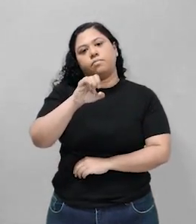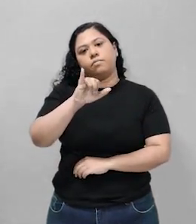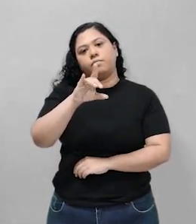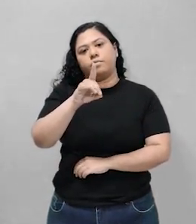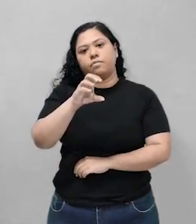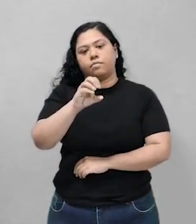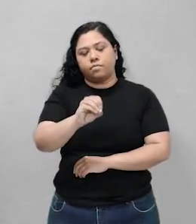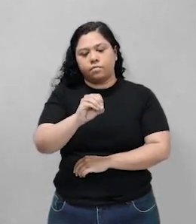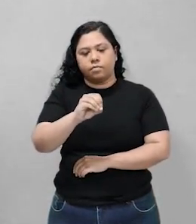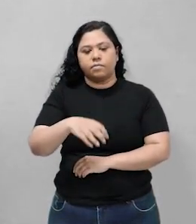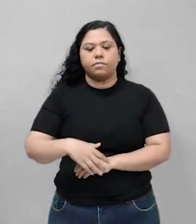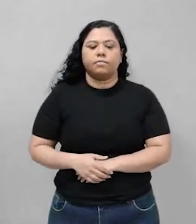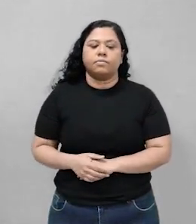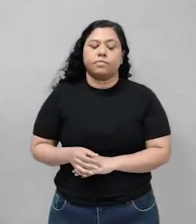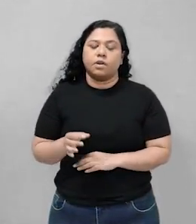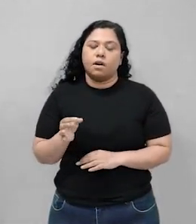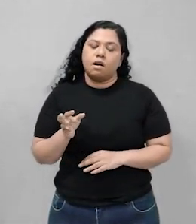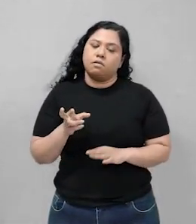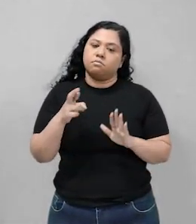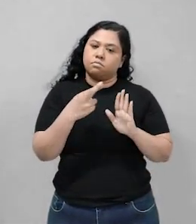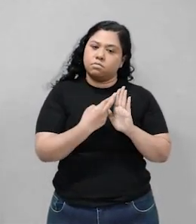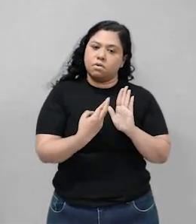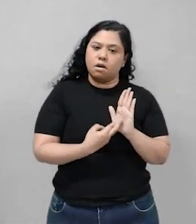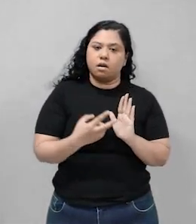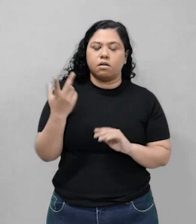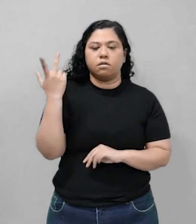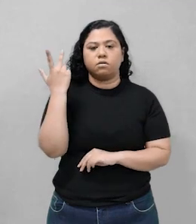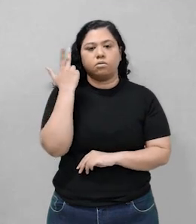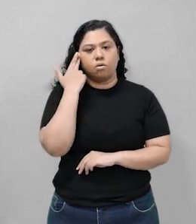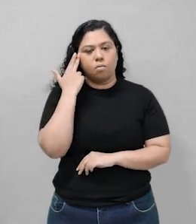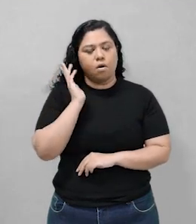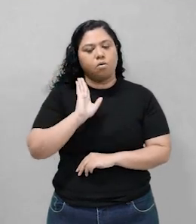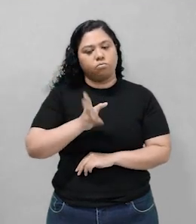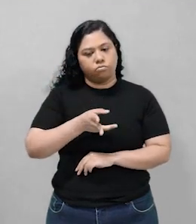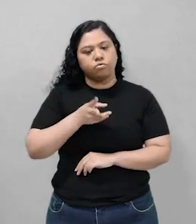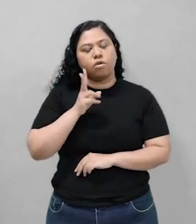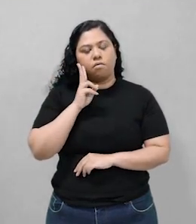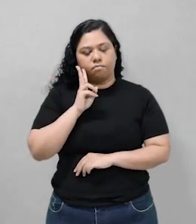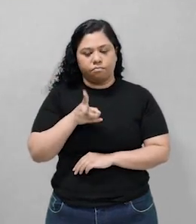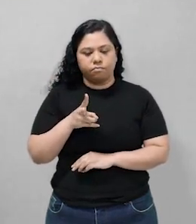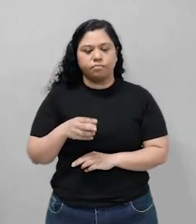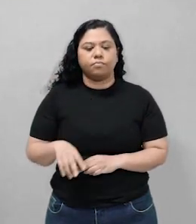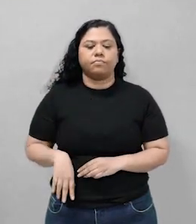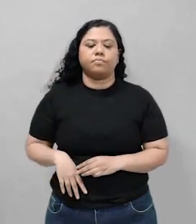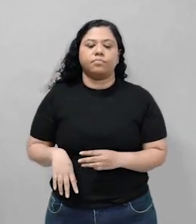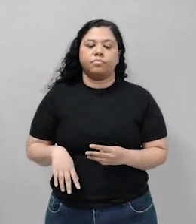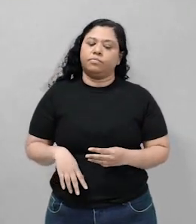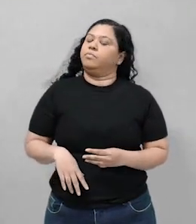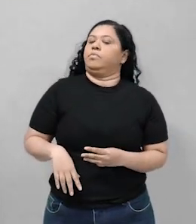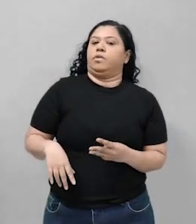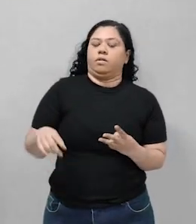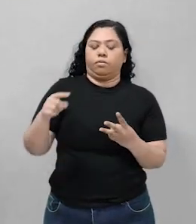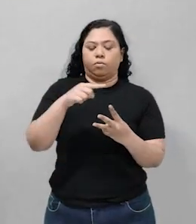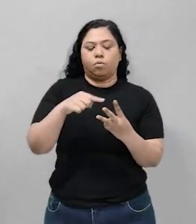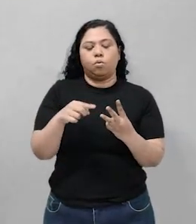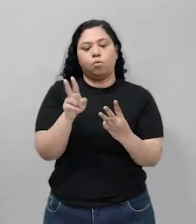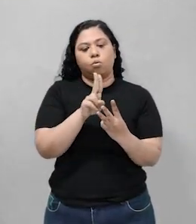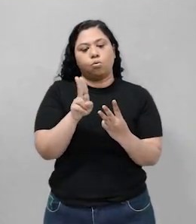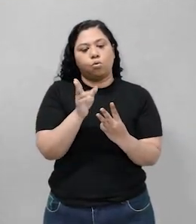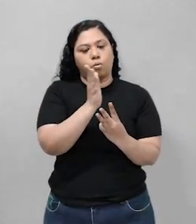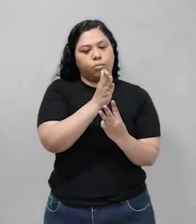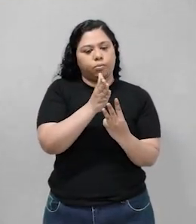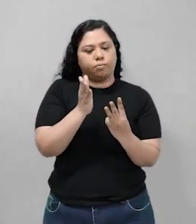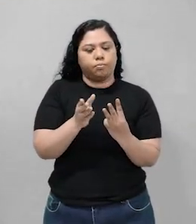E o restante segue as regras normais, que nós já vimos nos álcools e vimos também nos hidrocarbonetos. Então, eu vou ter o prefixo, que é a quantidade